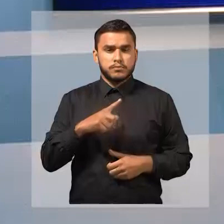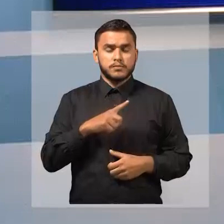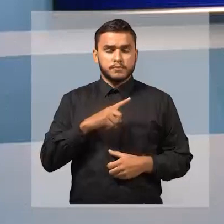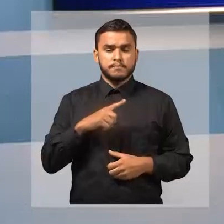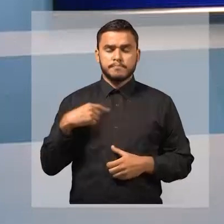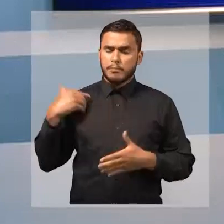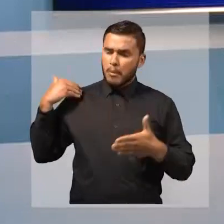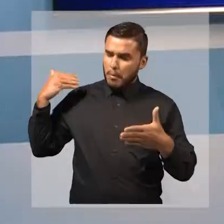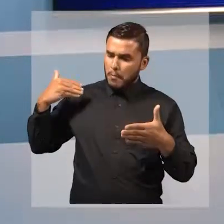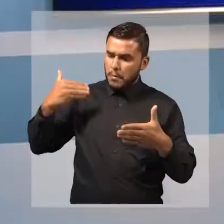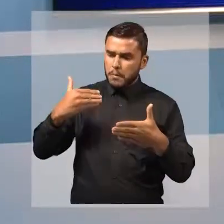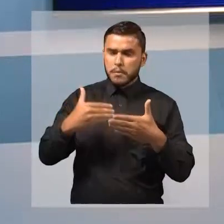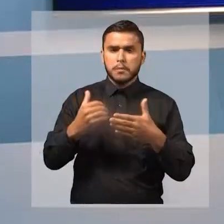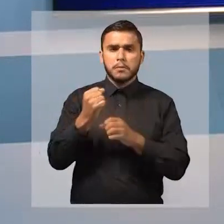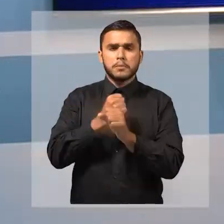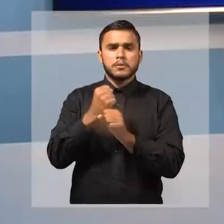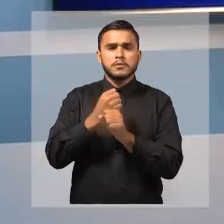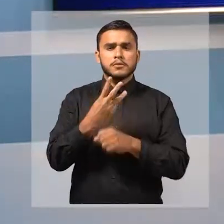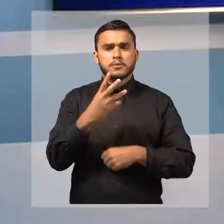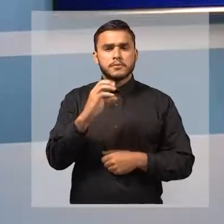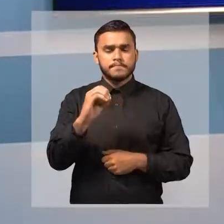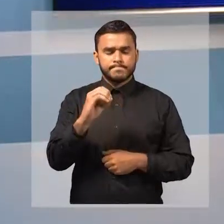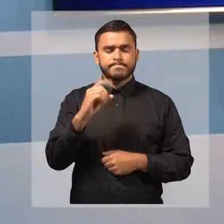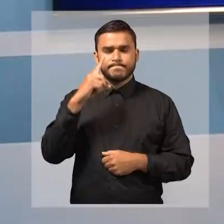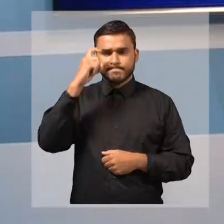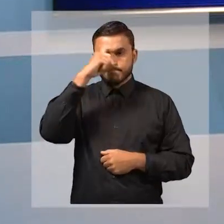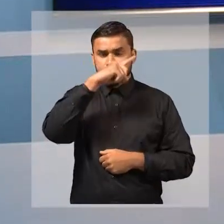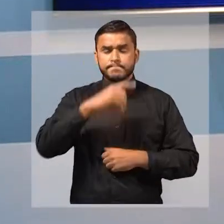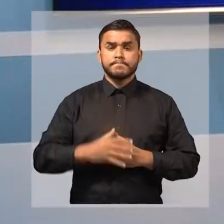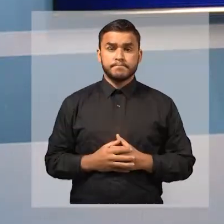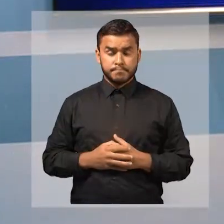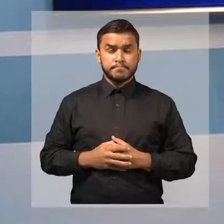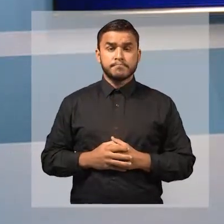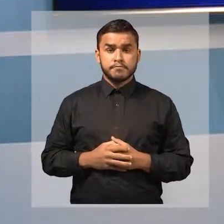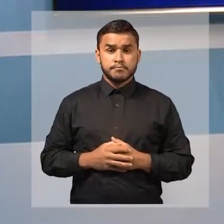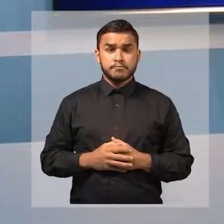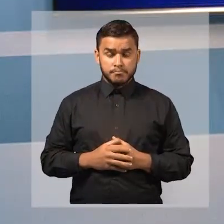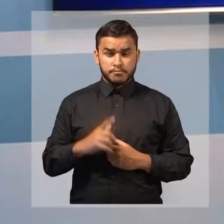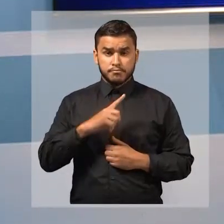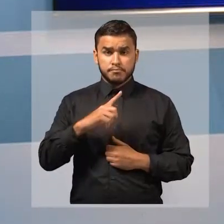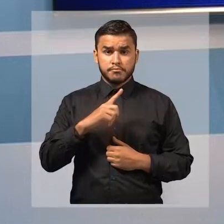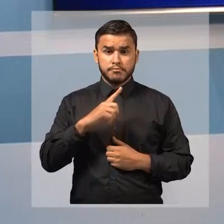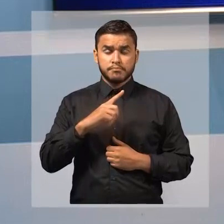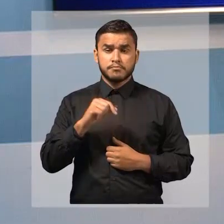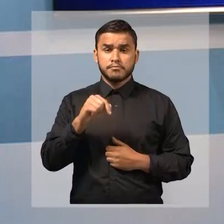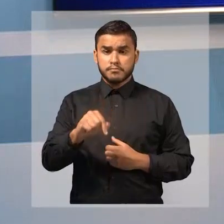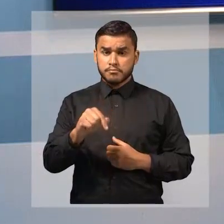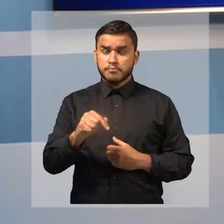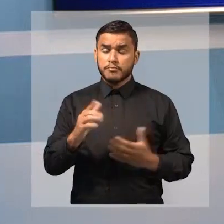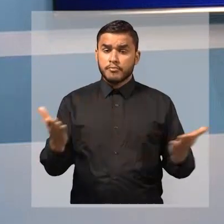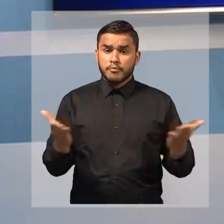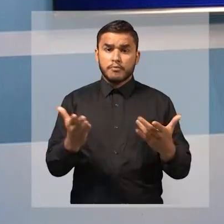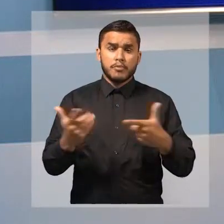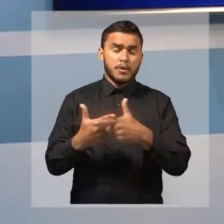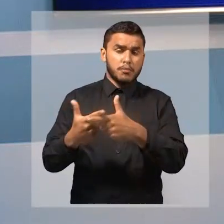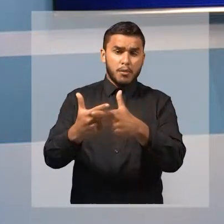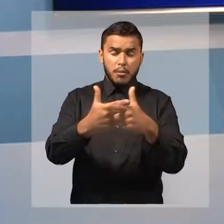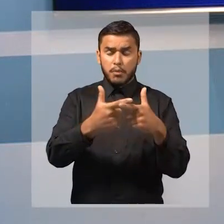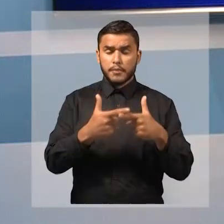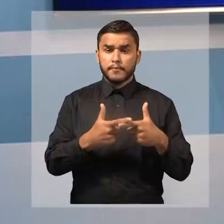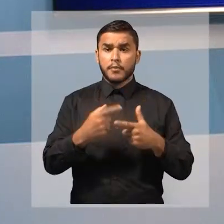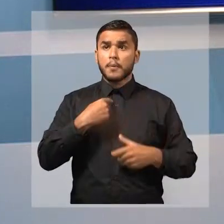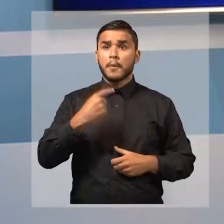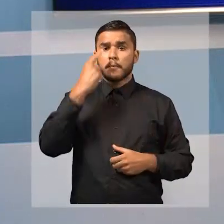encontra precedente nos últimos 30 anos de democracia. O pior é que aqueles que deviam ser os